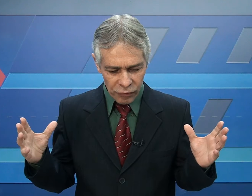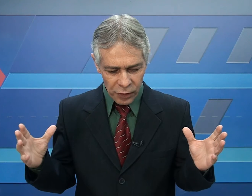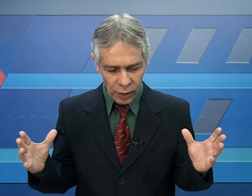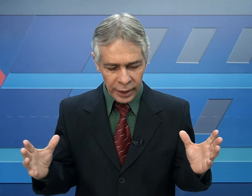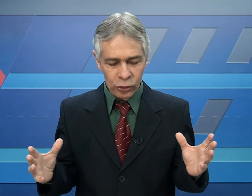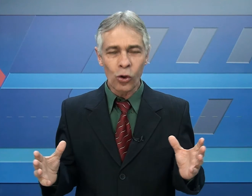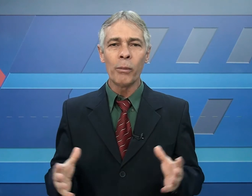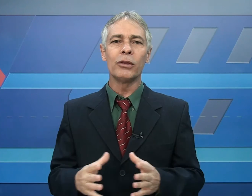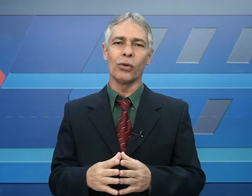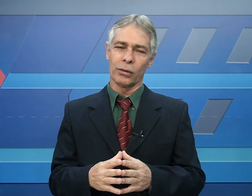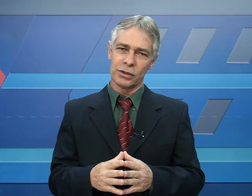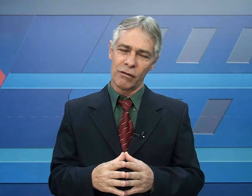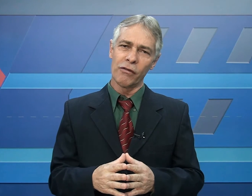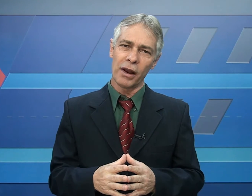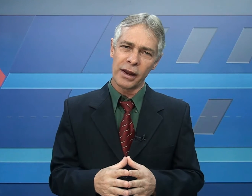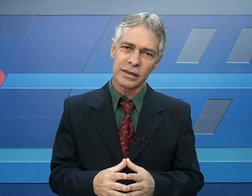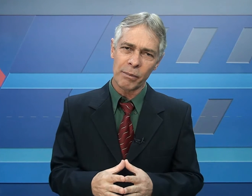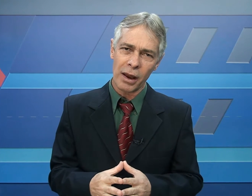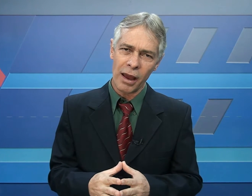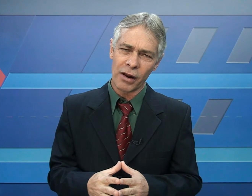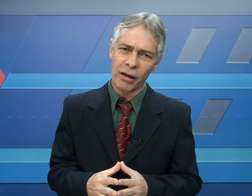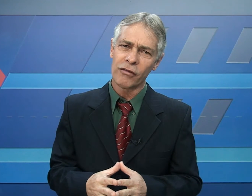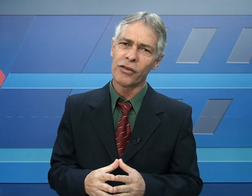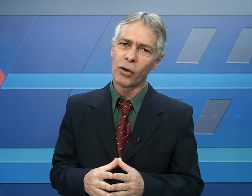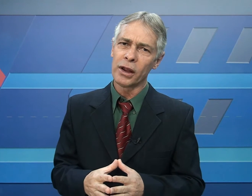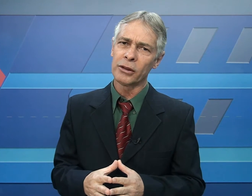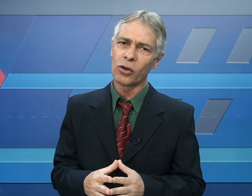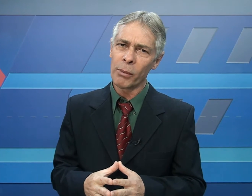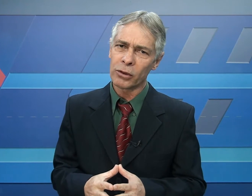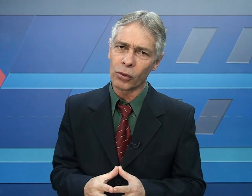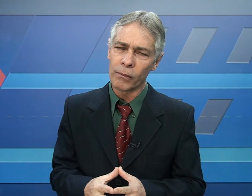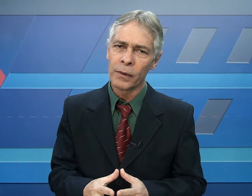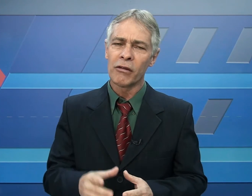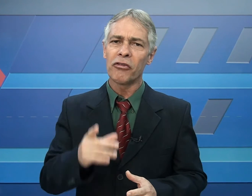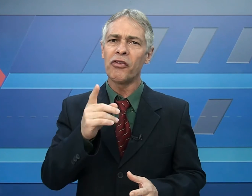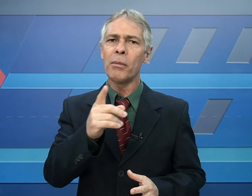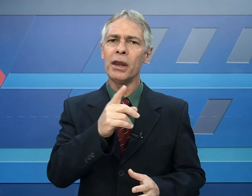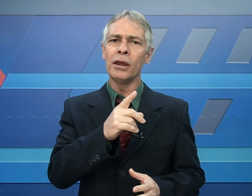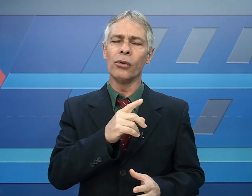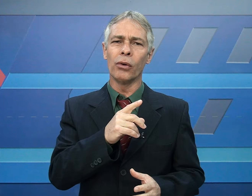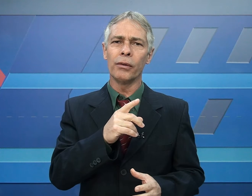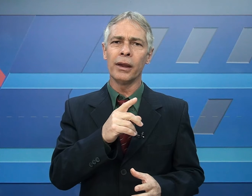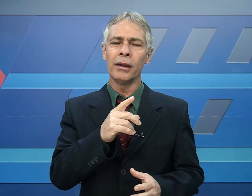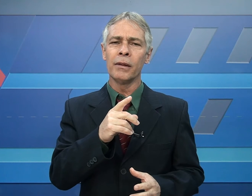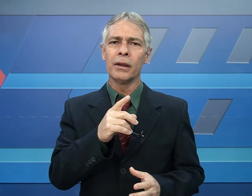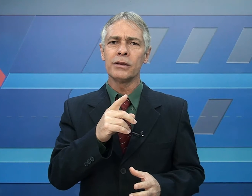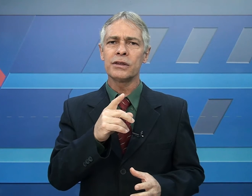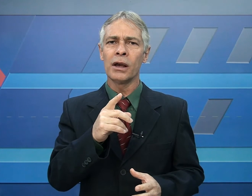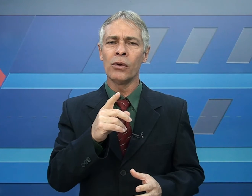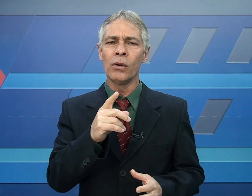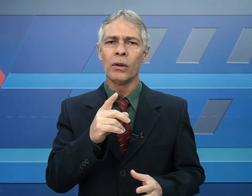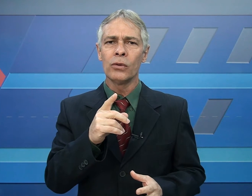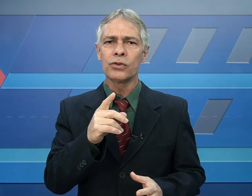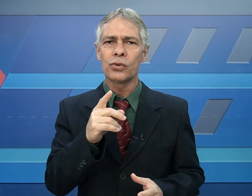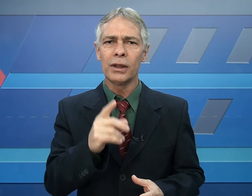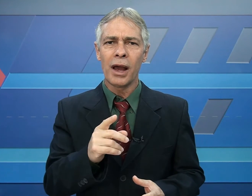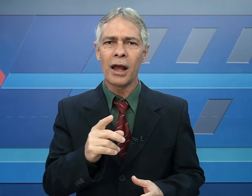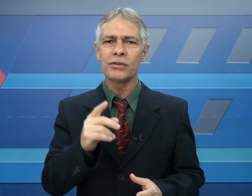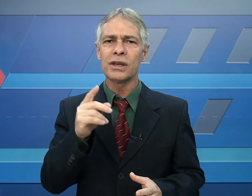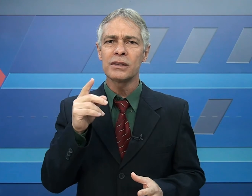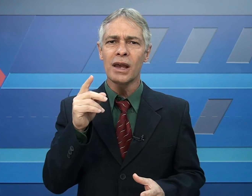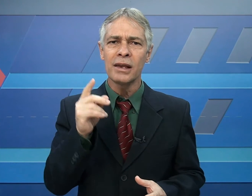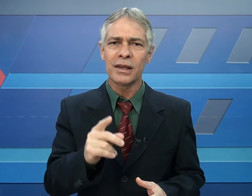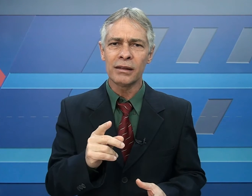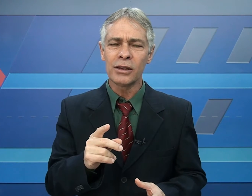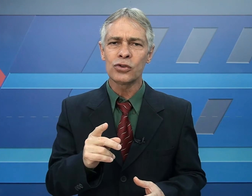o violentômetro. Já viu falar nessa palavra? Violentômetro feminino, né? São os